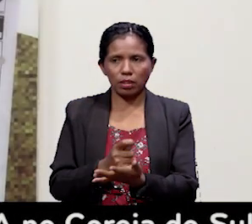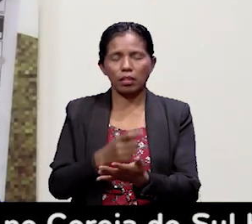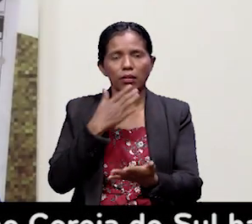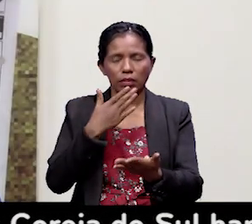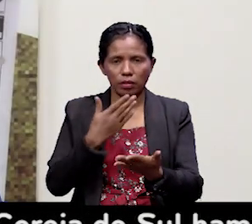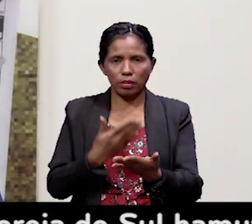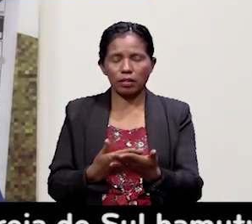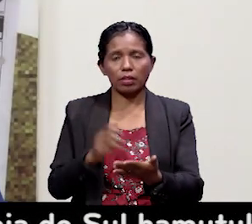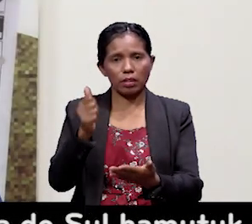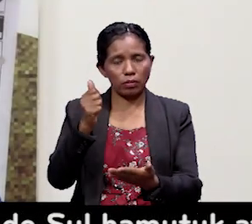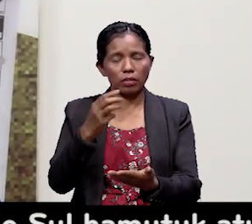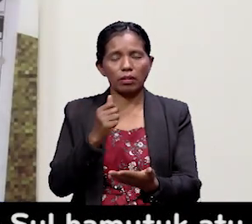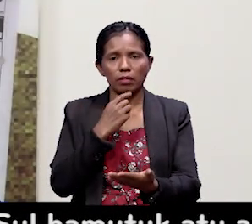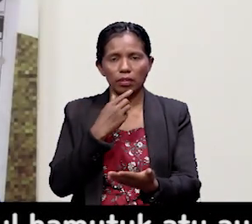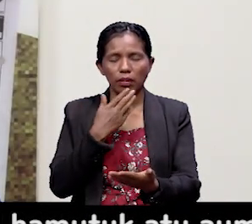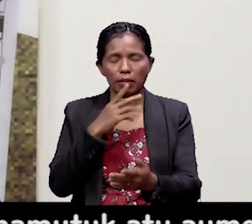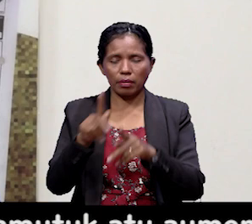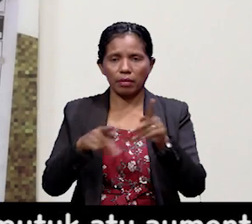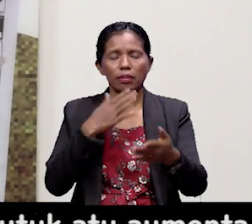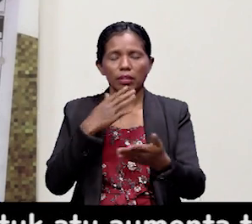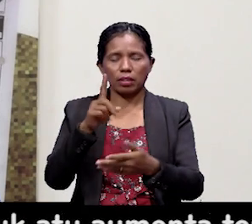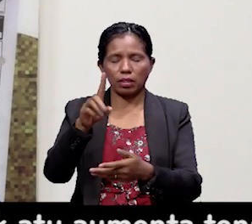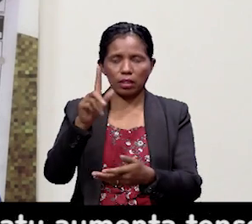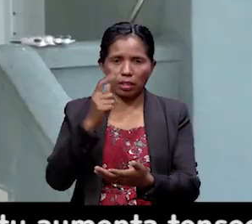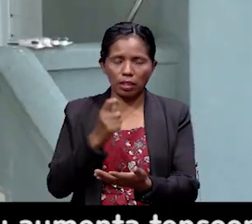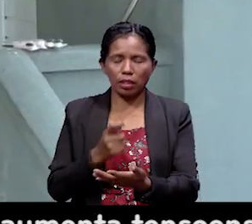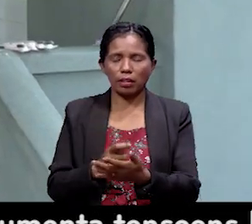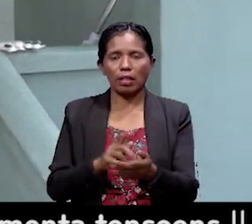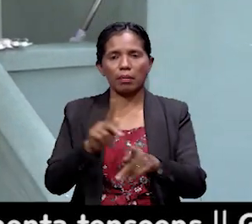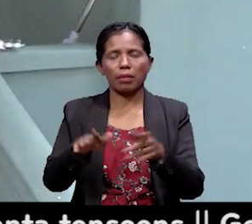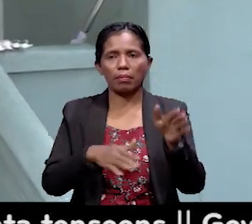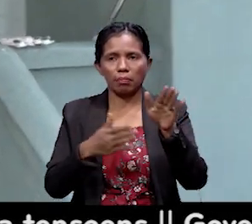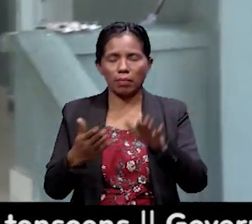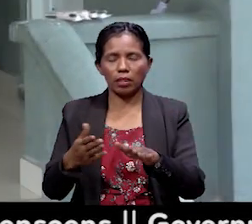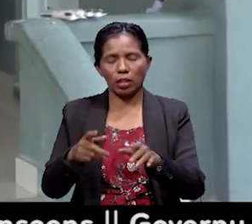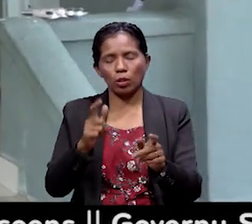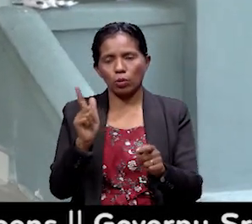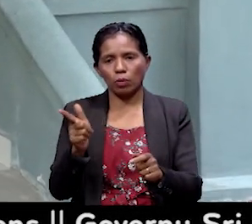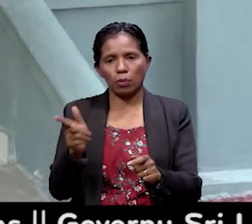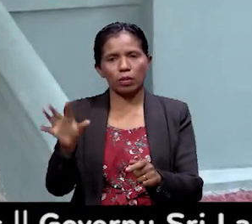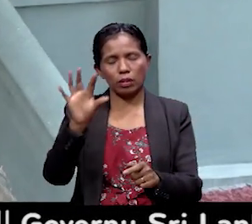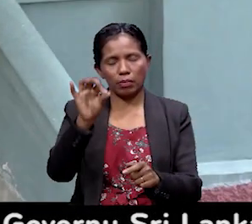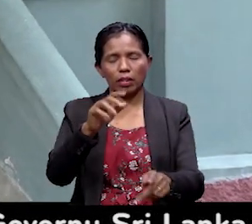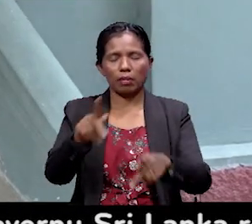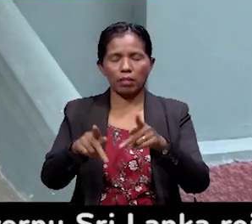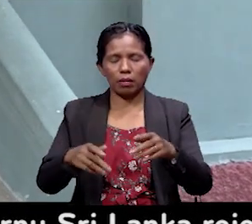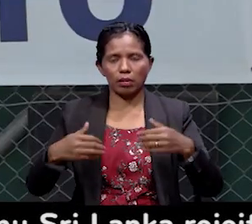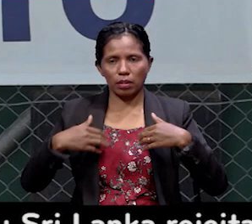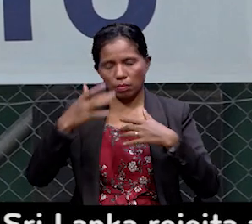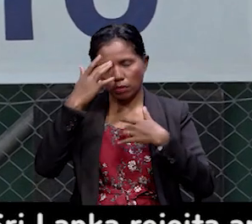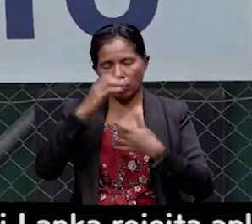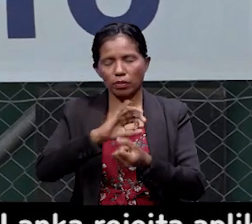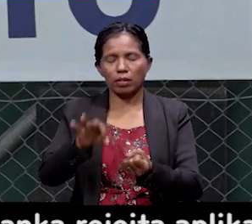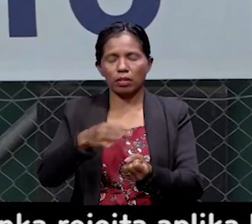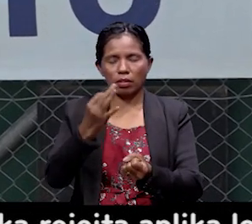rihun sanulo, caso ativo rihun ida resing, caso mate ruanulo resencia, no cidadão nebe positivo variante